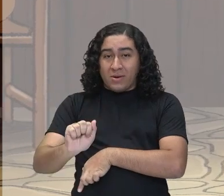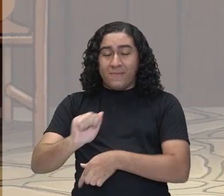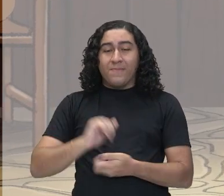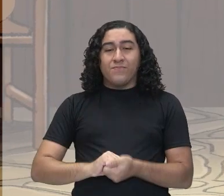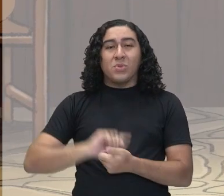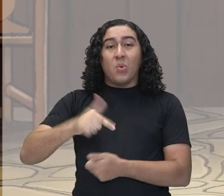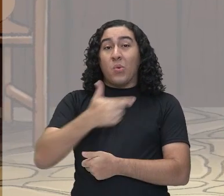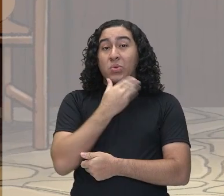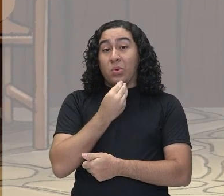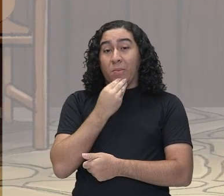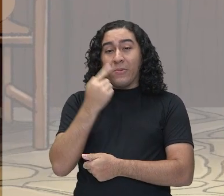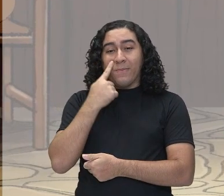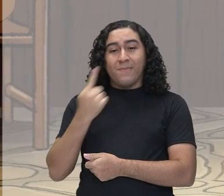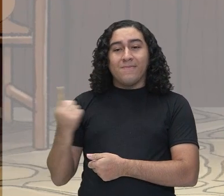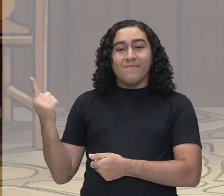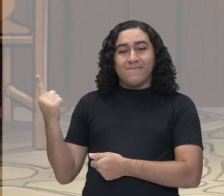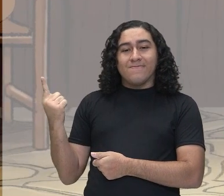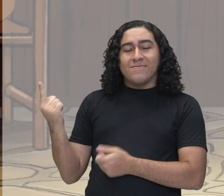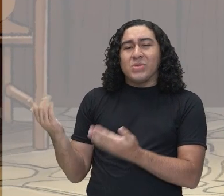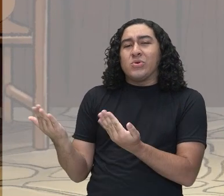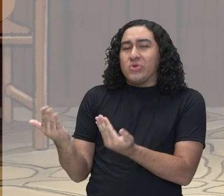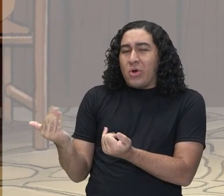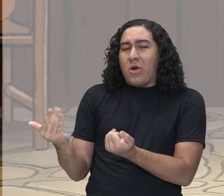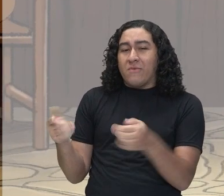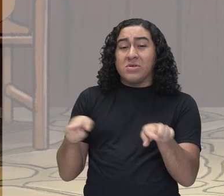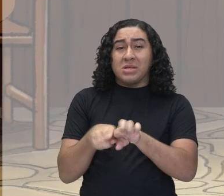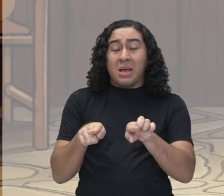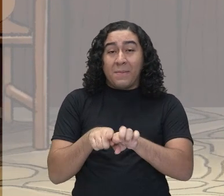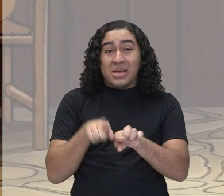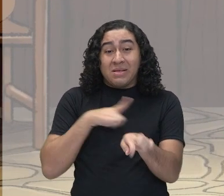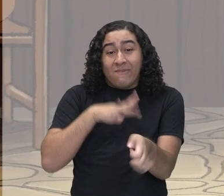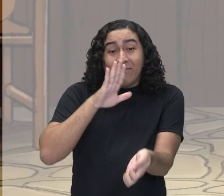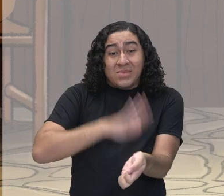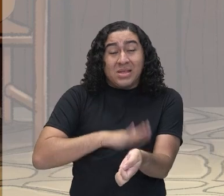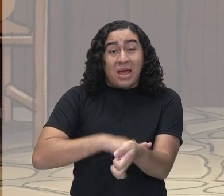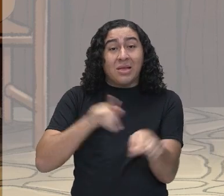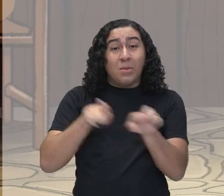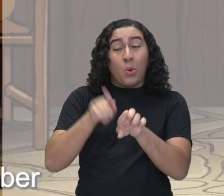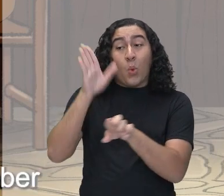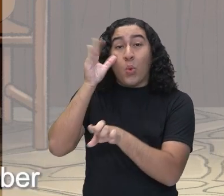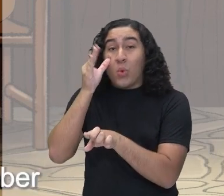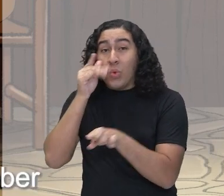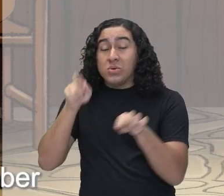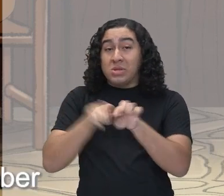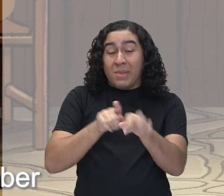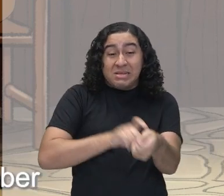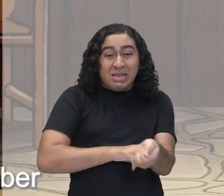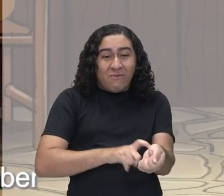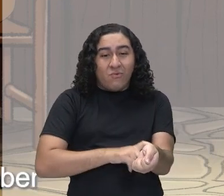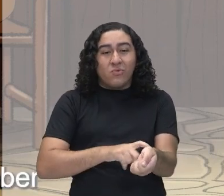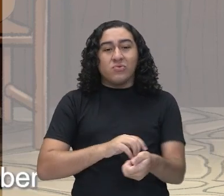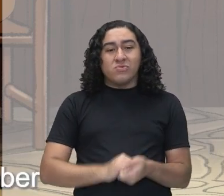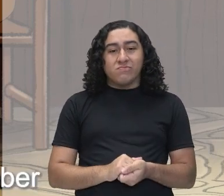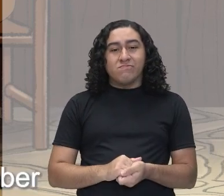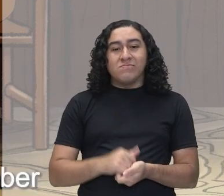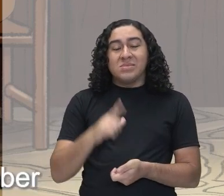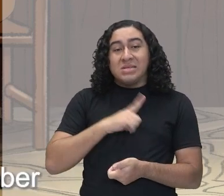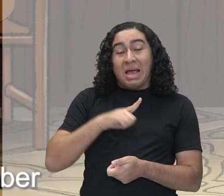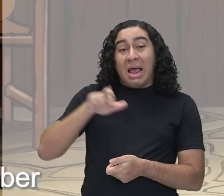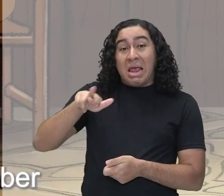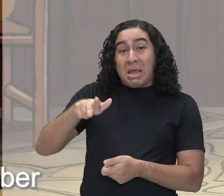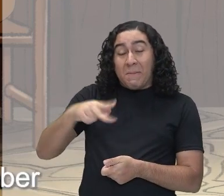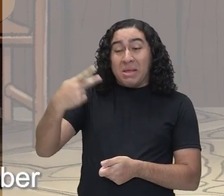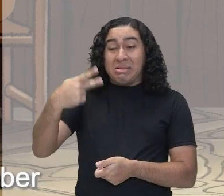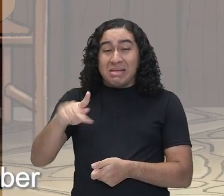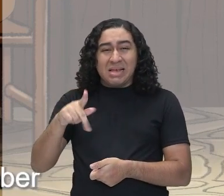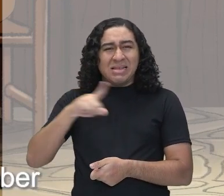Johan, jovem, boêmio, obsessivo, curioso e nervoso, desonra a própria irmã e mata o